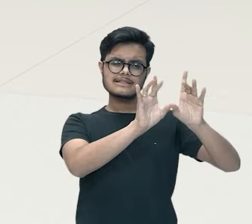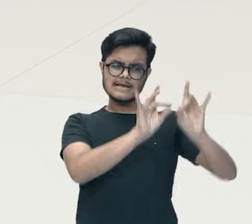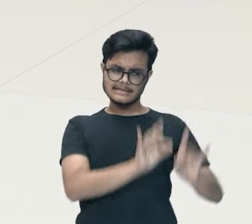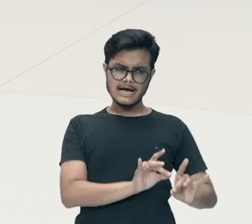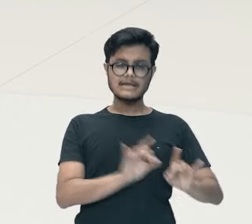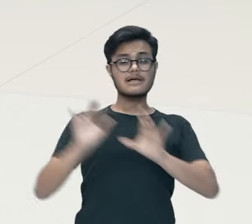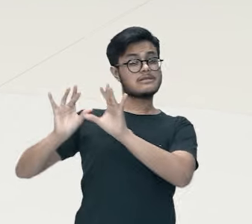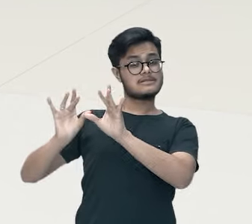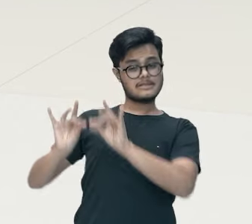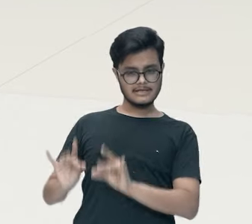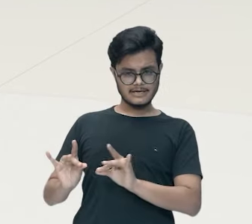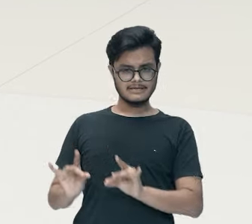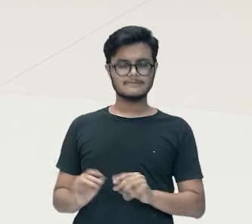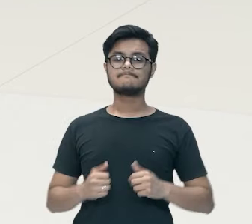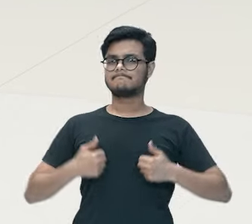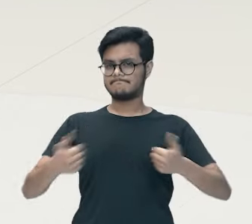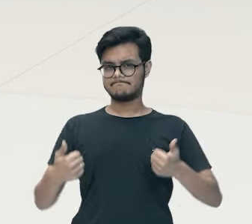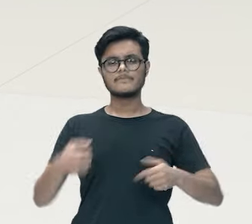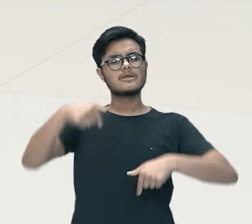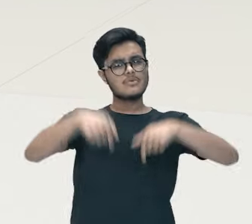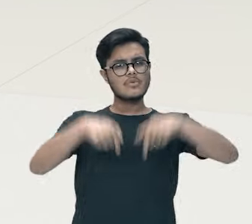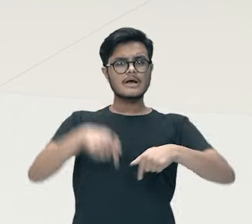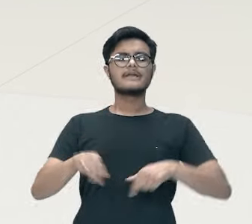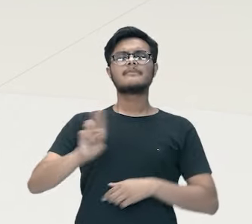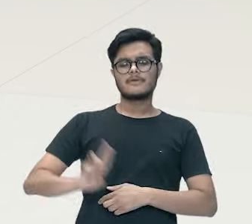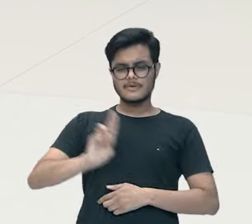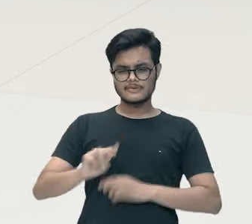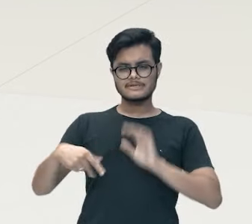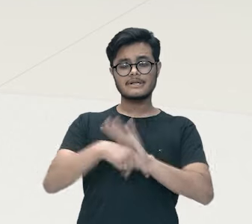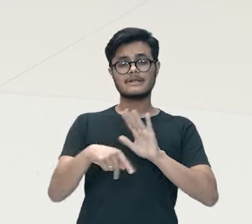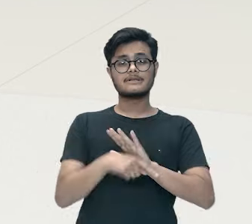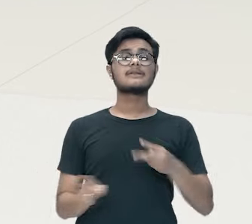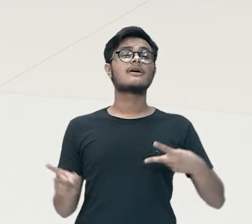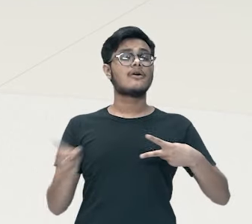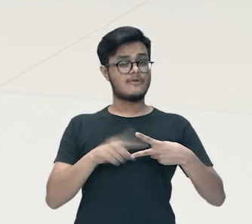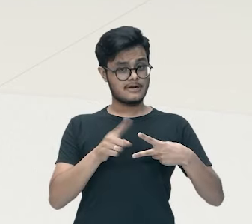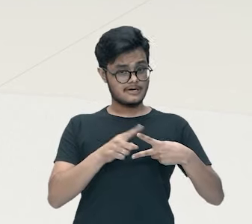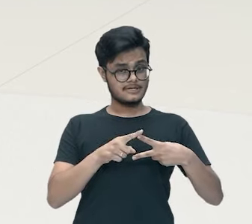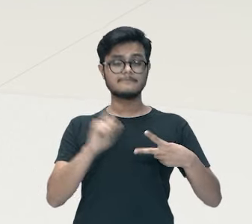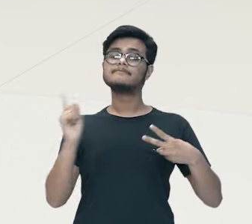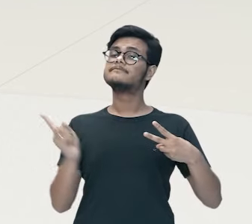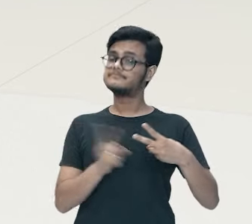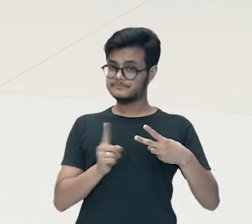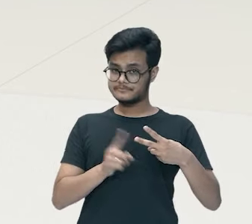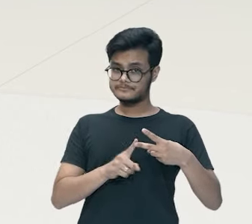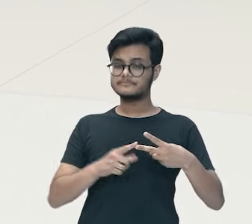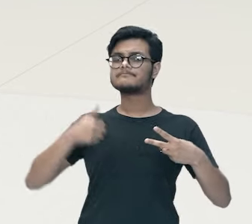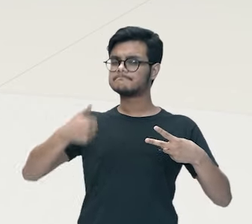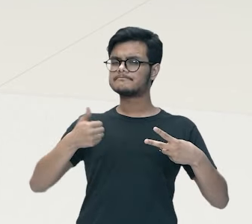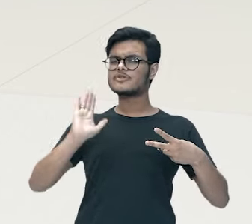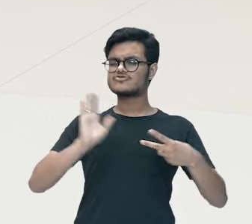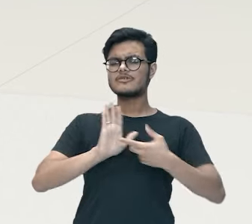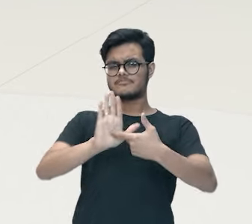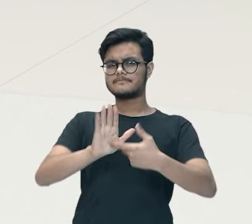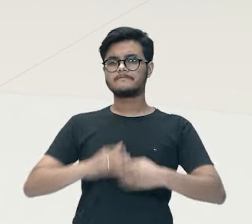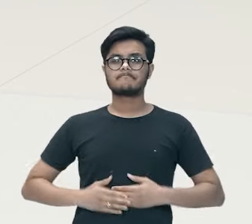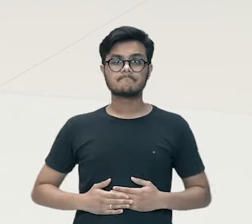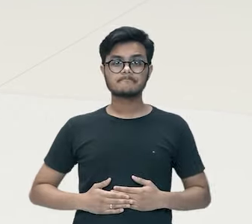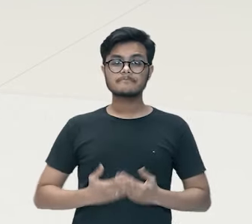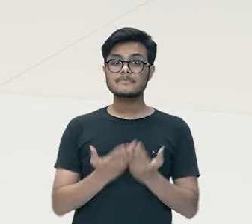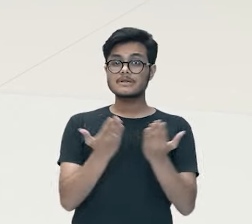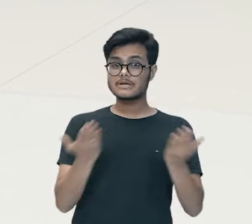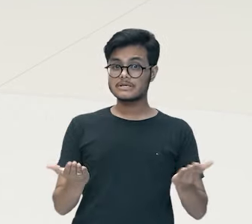temos, né, a química, né, a função orgânica e também a função inorgânica, tá bom? Lembrando